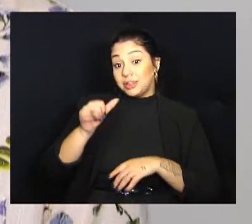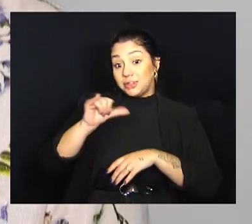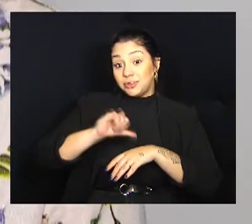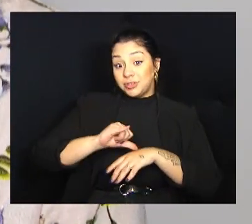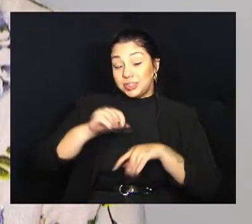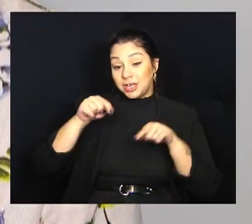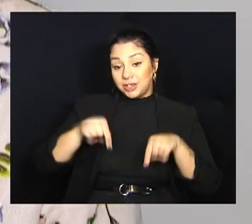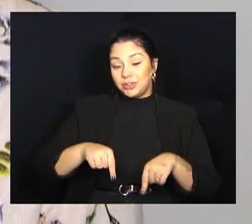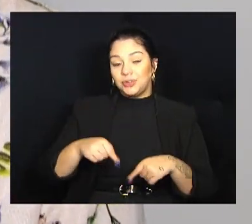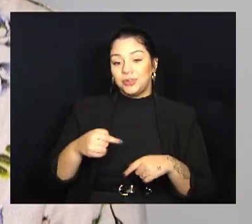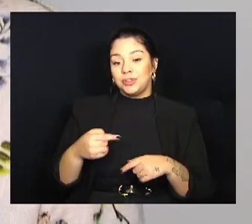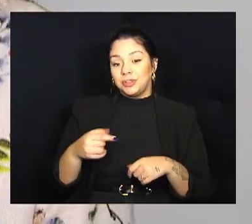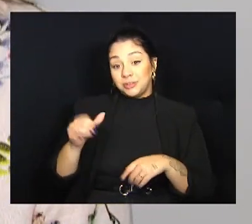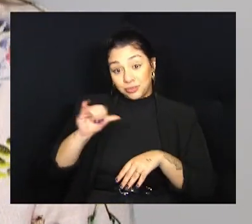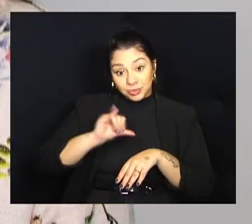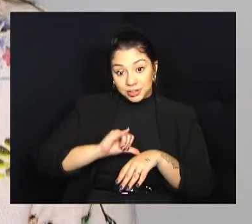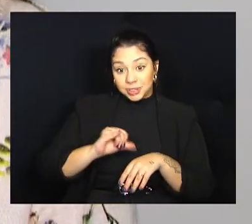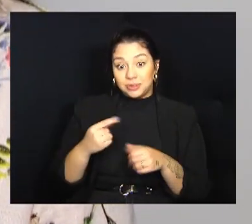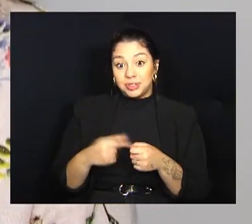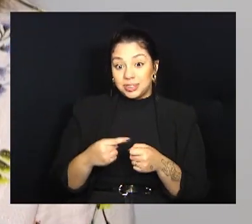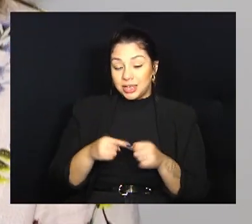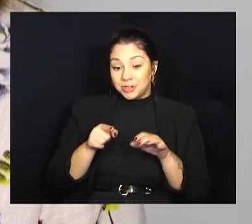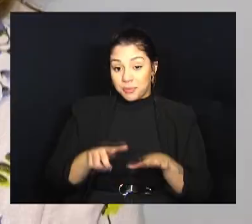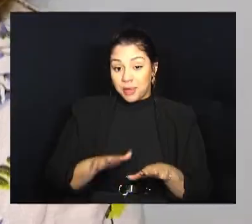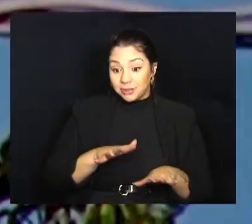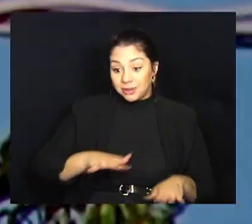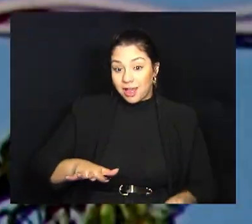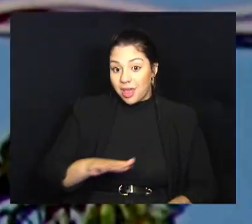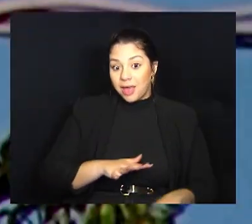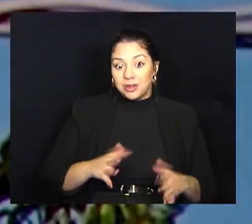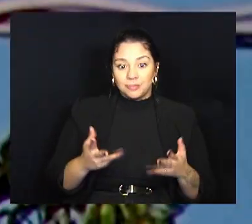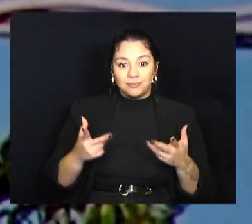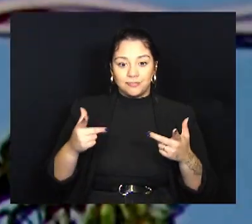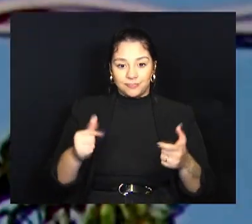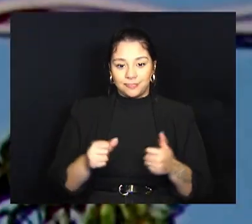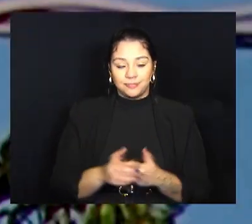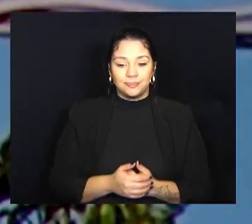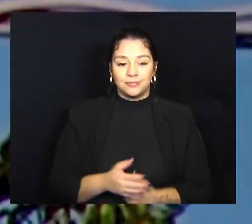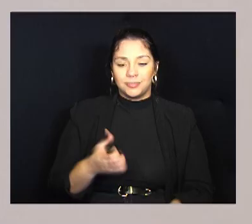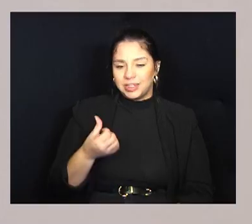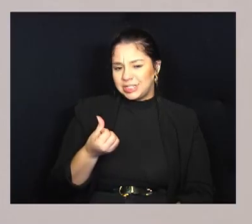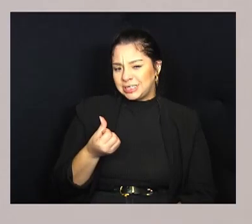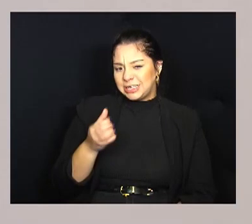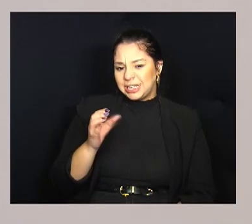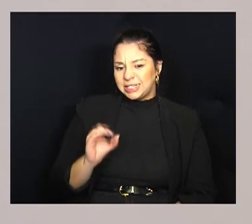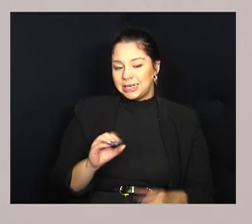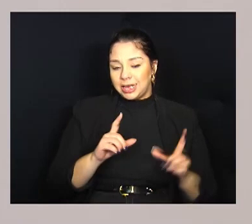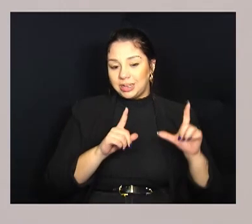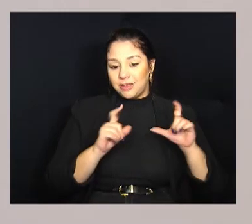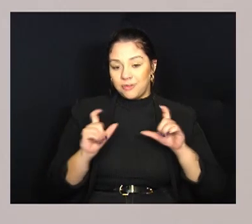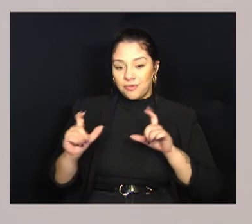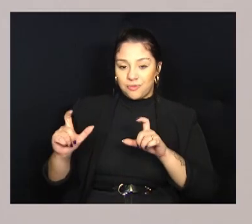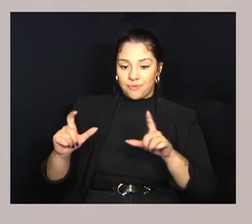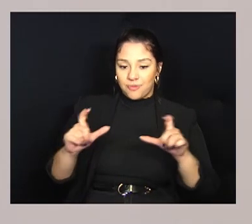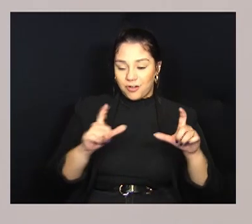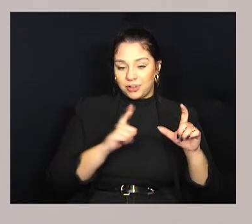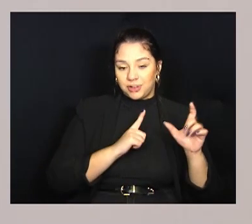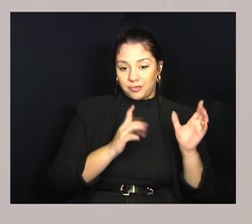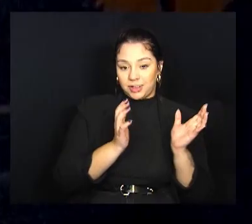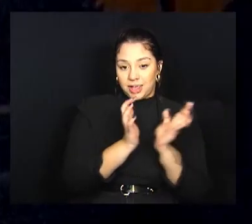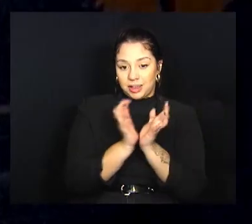é uma área muito incrível nessa questão do verde. 60 fotografias concorreram nas